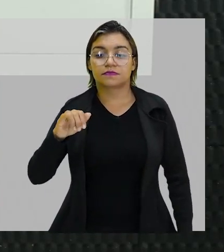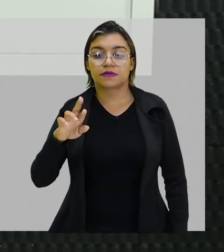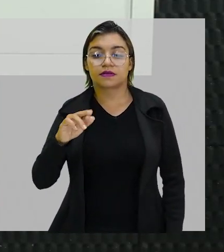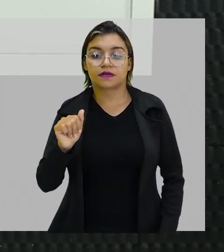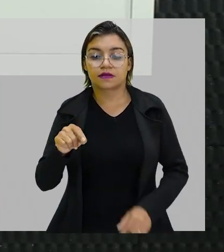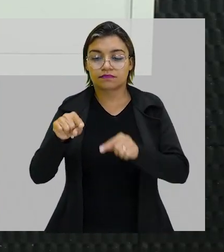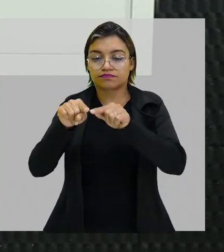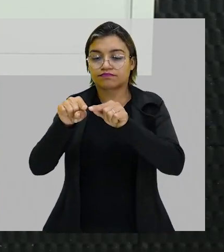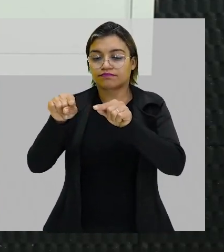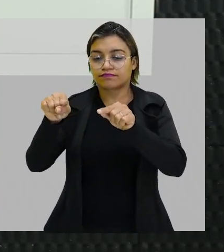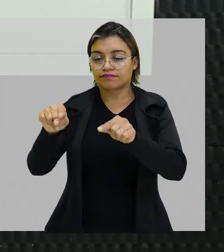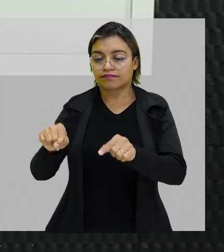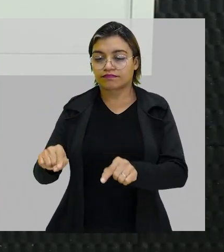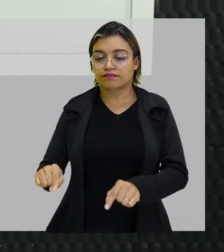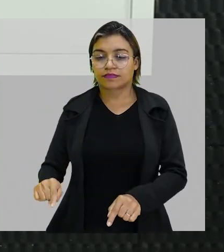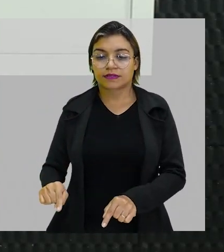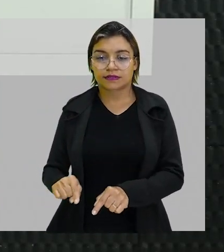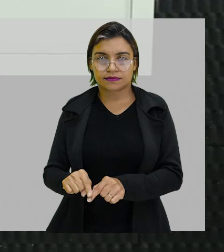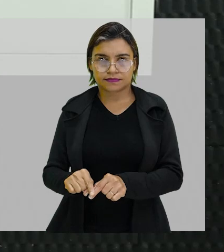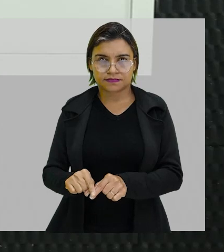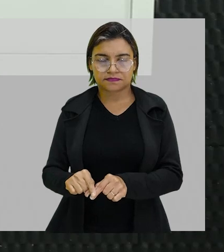retangular, né? Pronto.